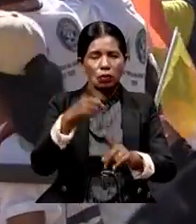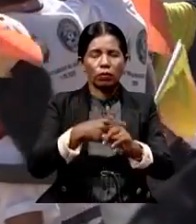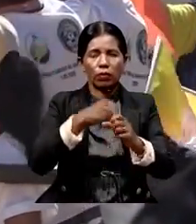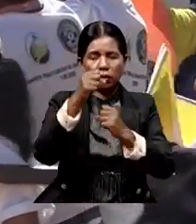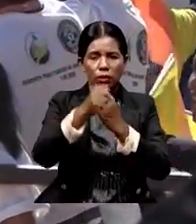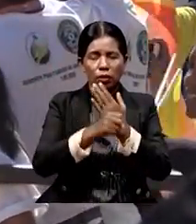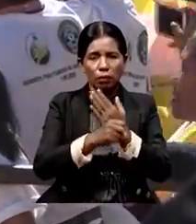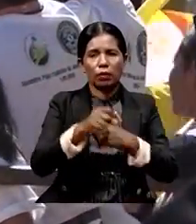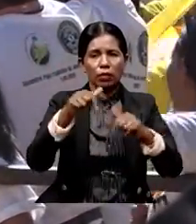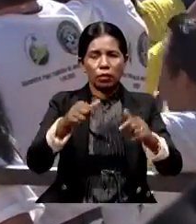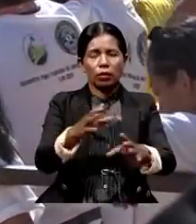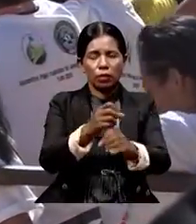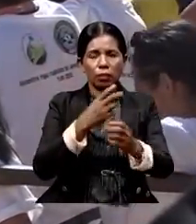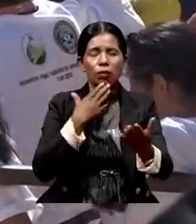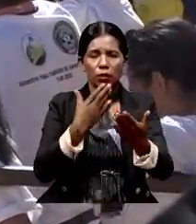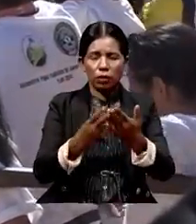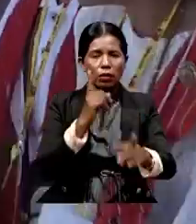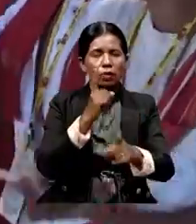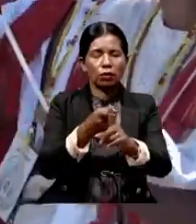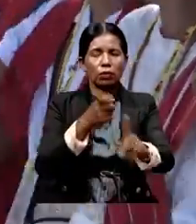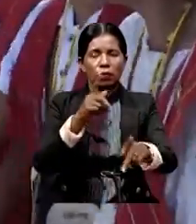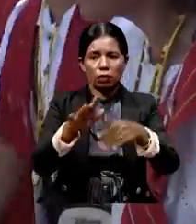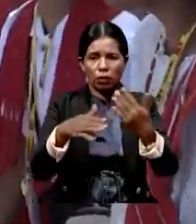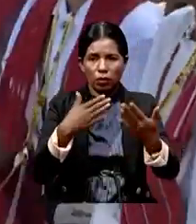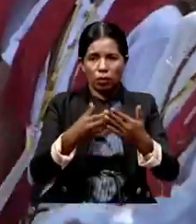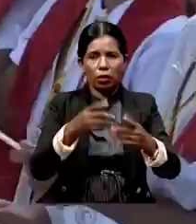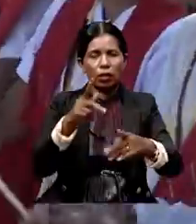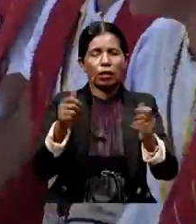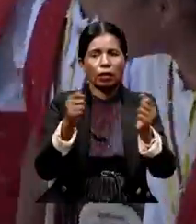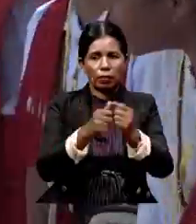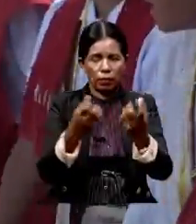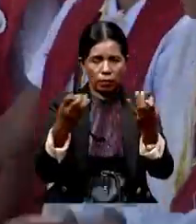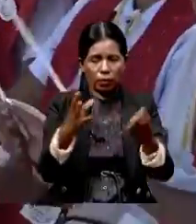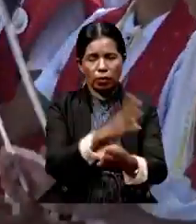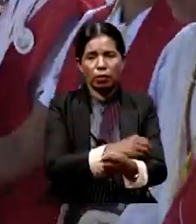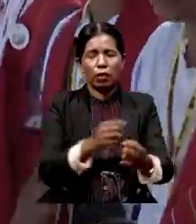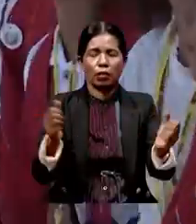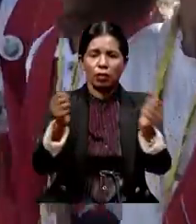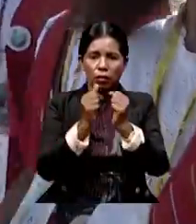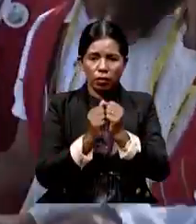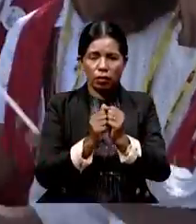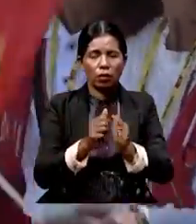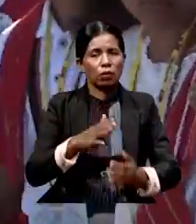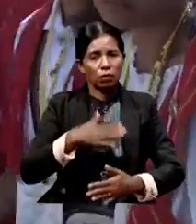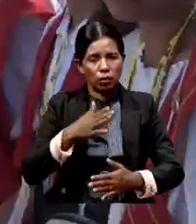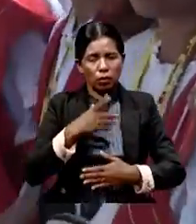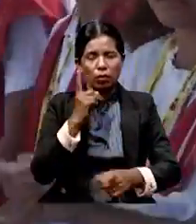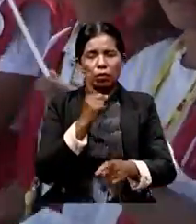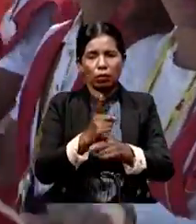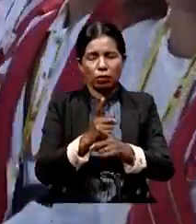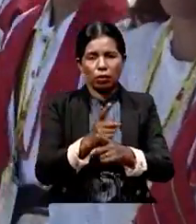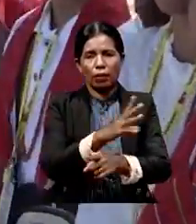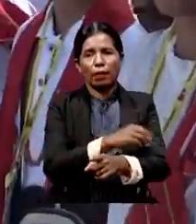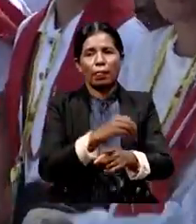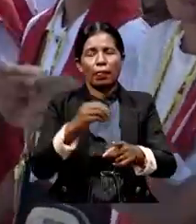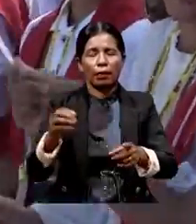ne, simu ho diak tebes, husi populasang ho ema rihun barihun, nebe akompanya ho kontenti tebes ninia pasazen,